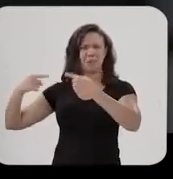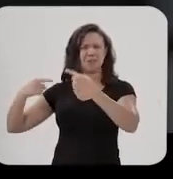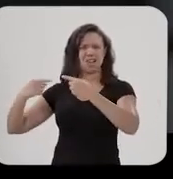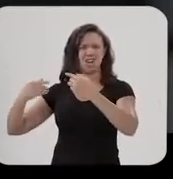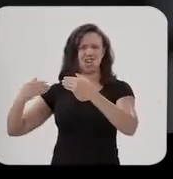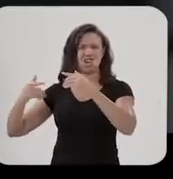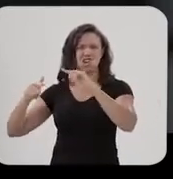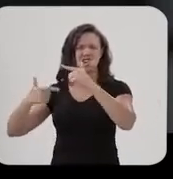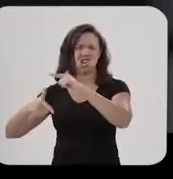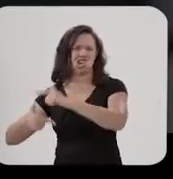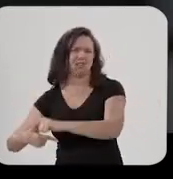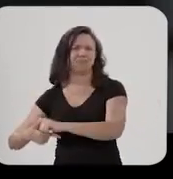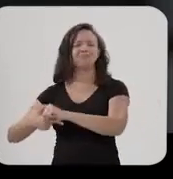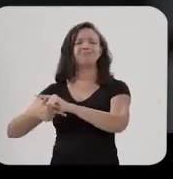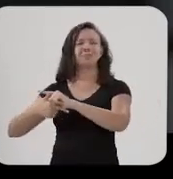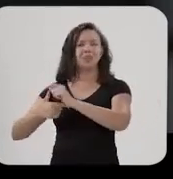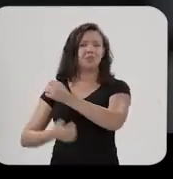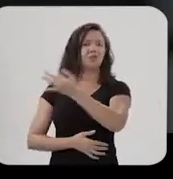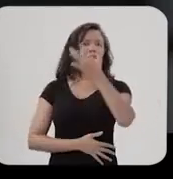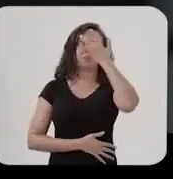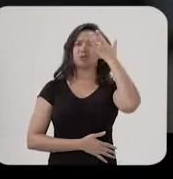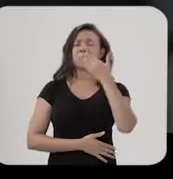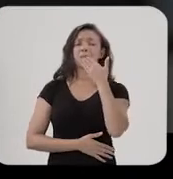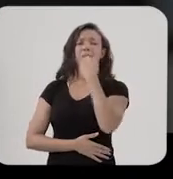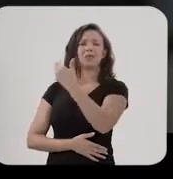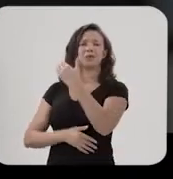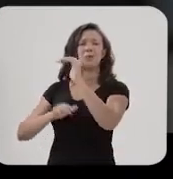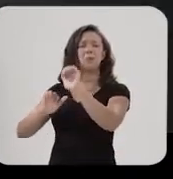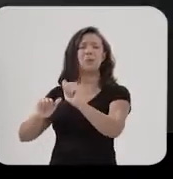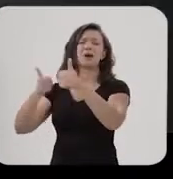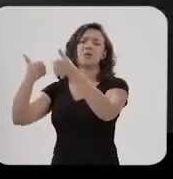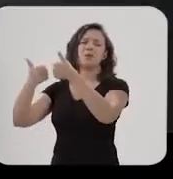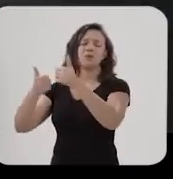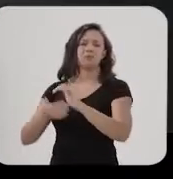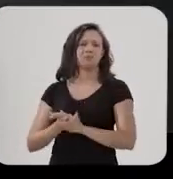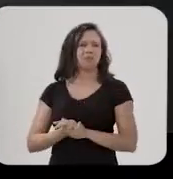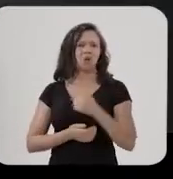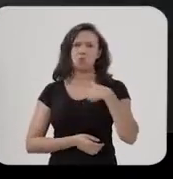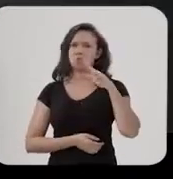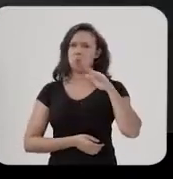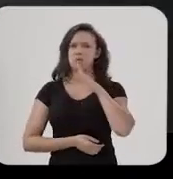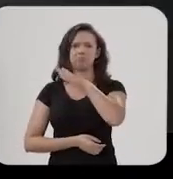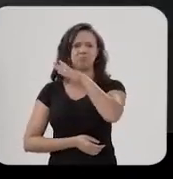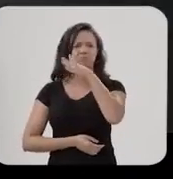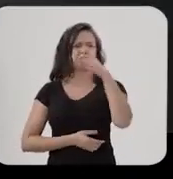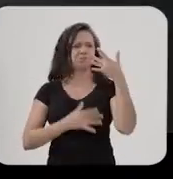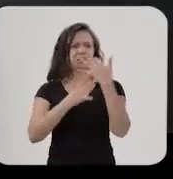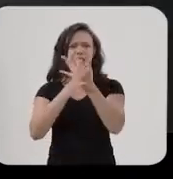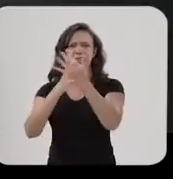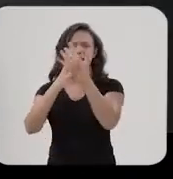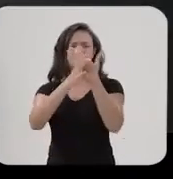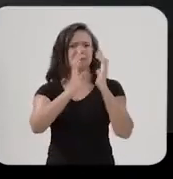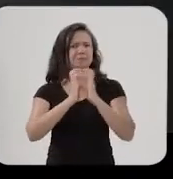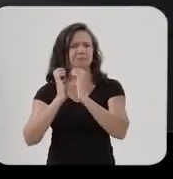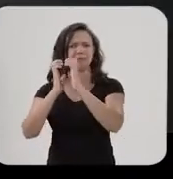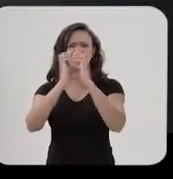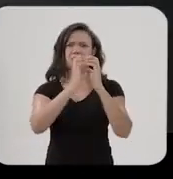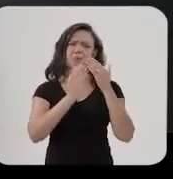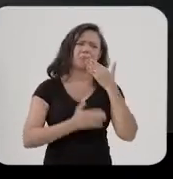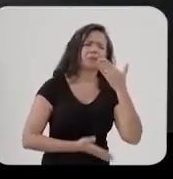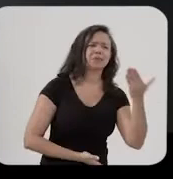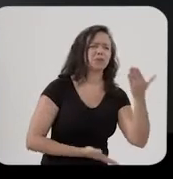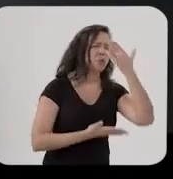tão desacreditada. Tanta gente clamando por renovação. Eu jamais andaria a cidade do Recife inteira pedindo a confiança